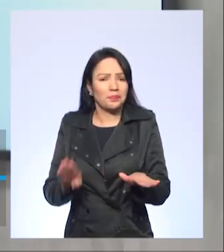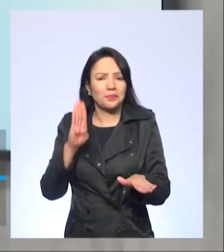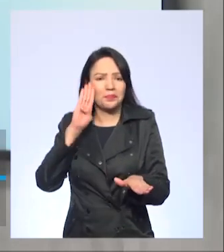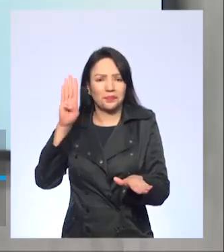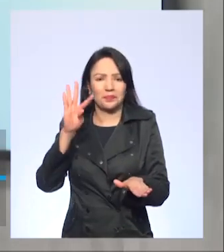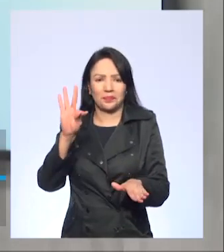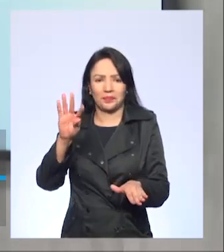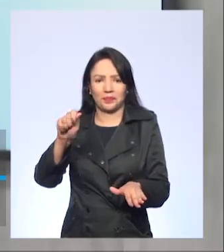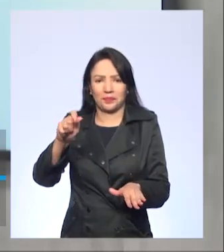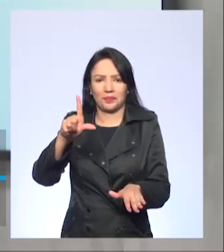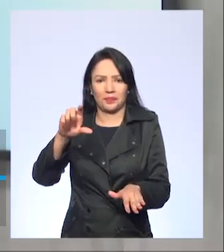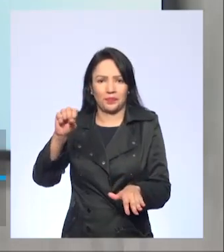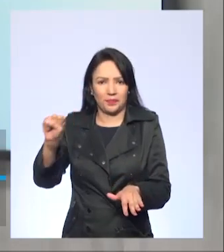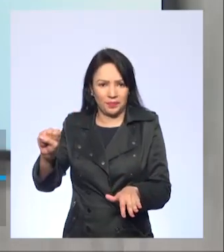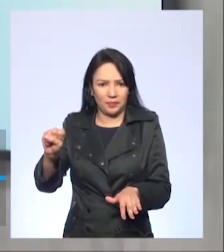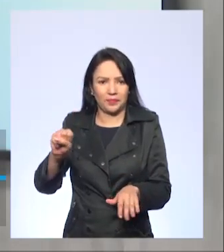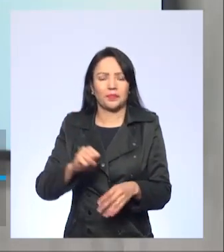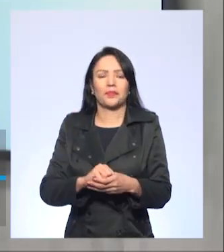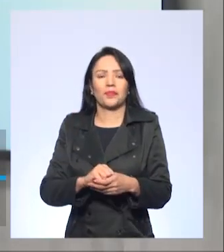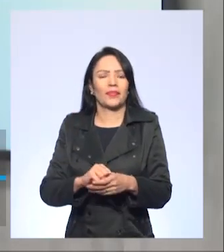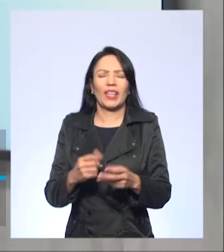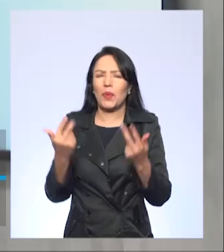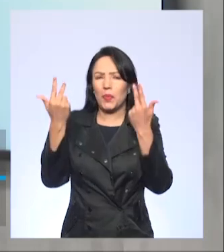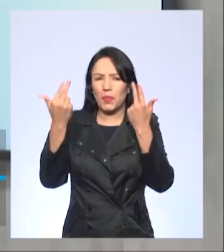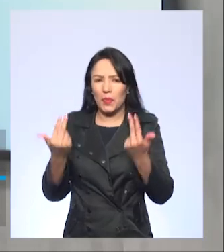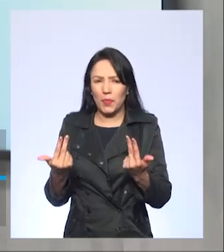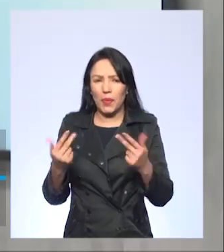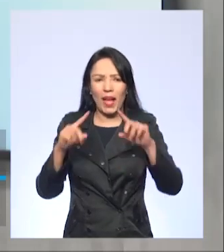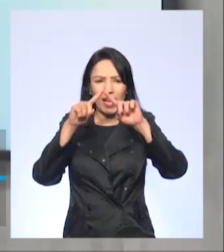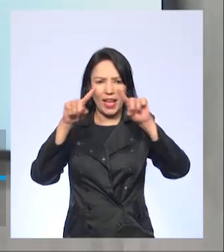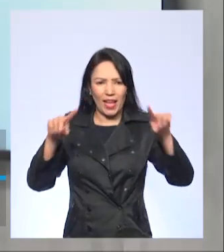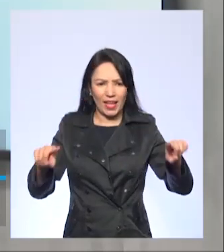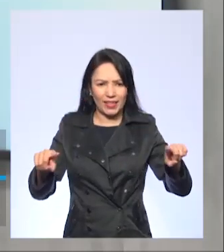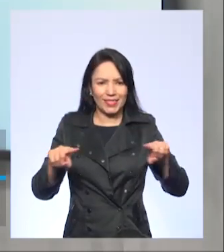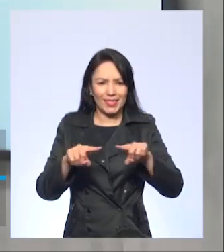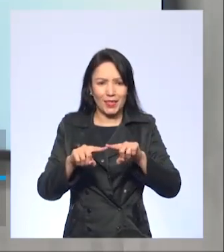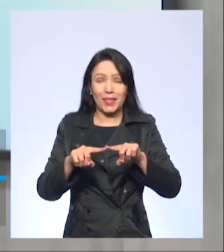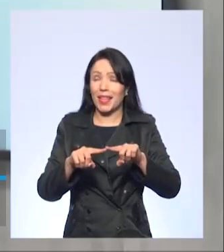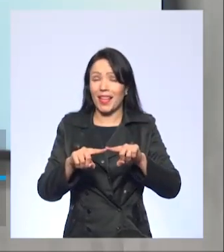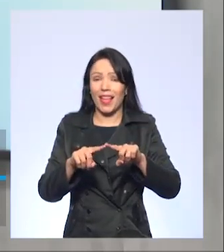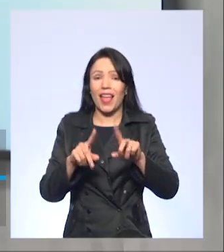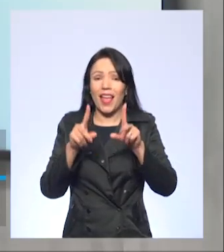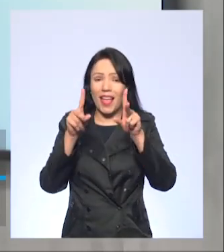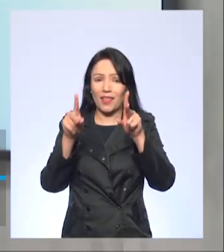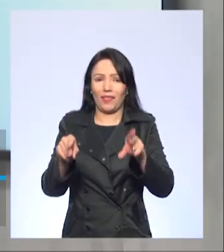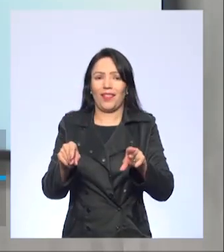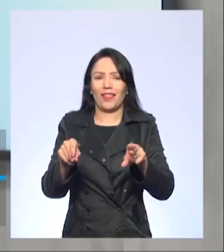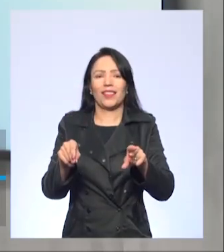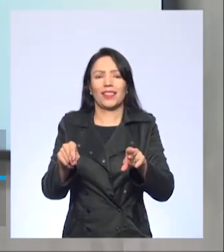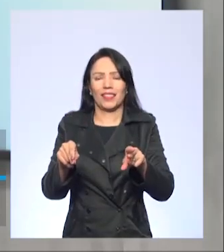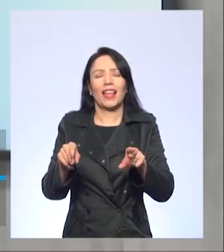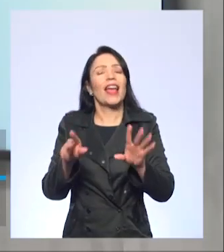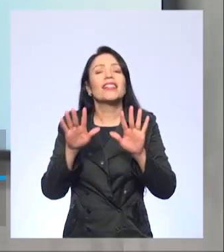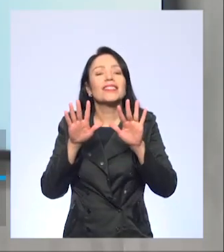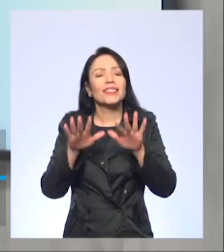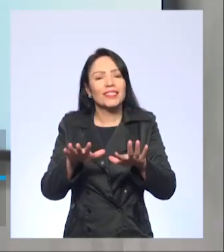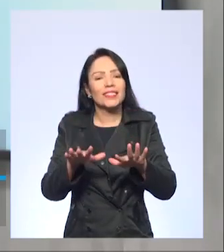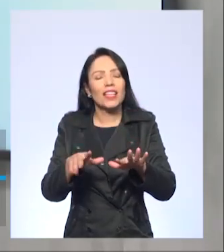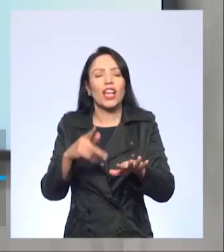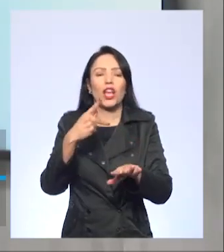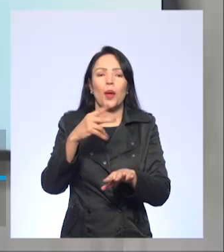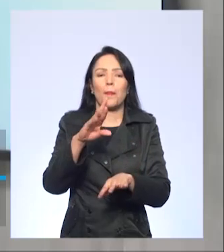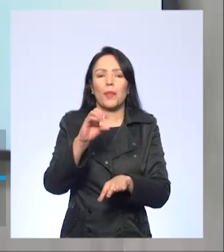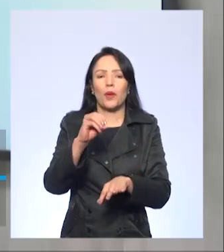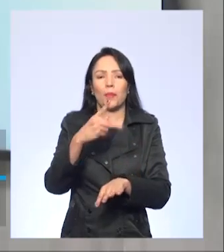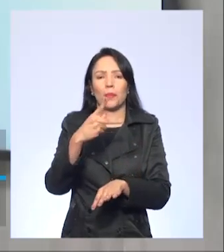do Tales. A semelhança de triângulos nada mais é do que o Tales. E o Tales trabalha com a gente proporção. Isso